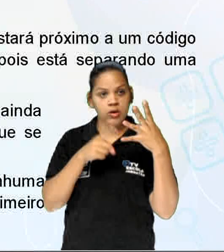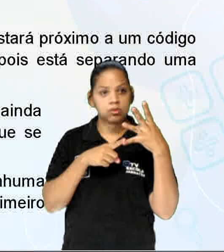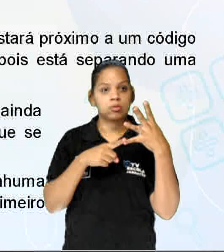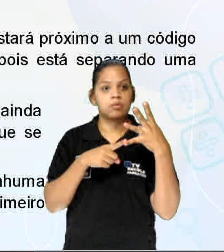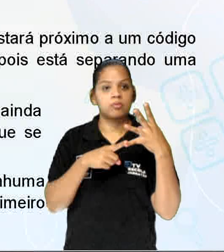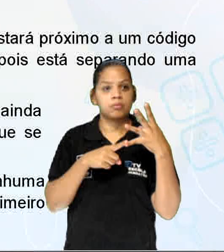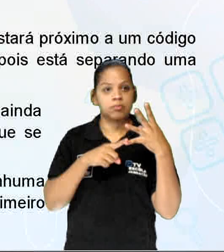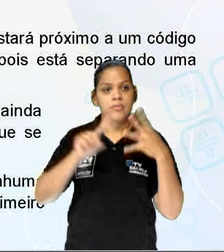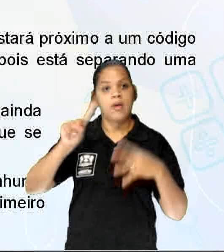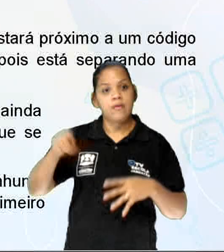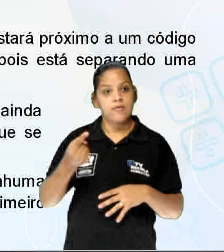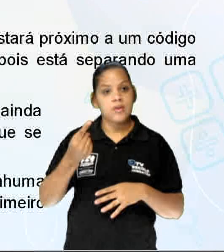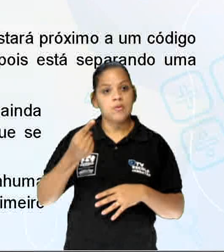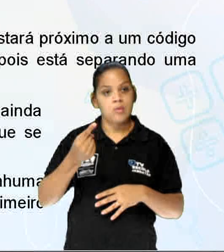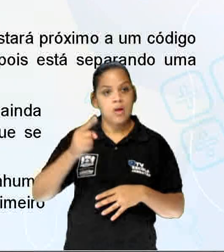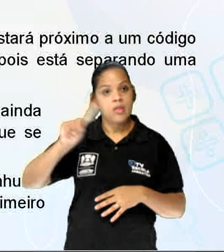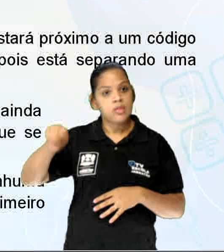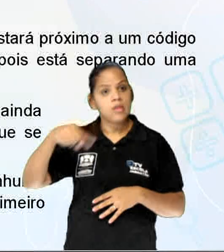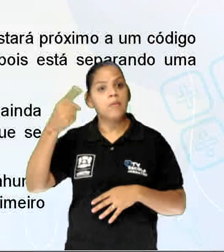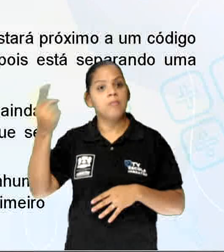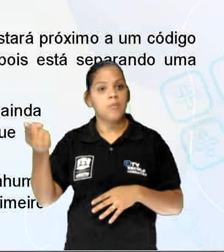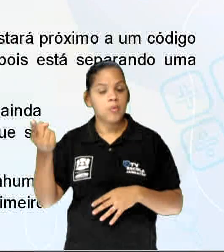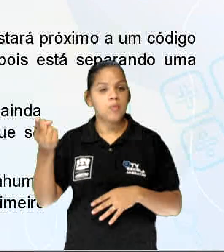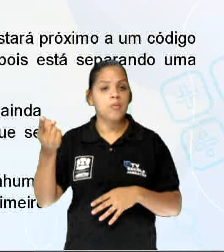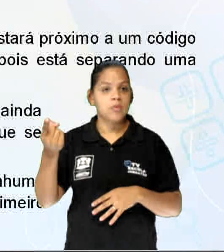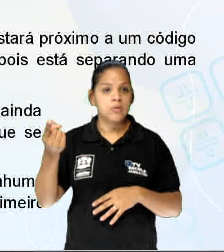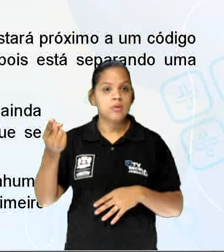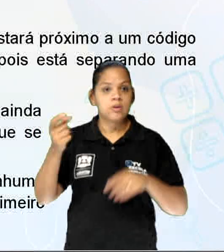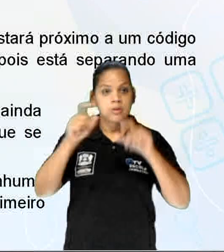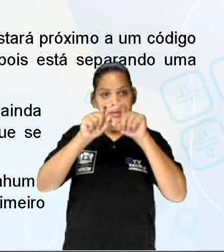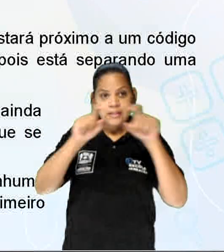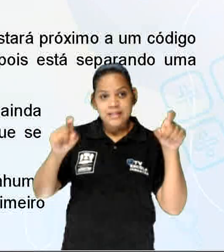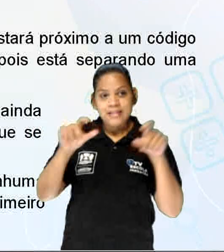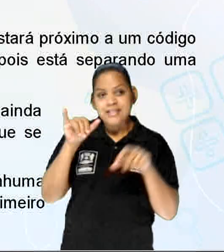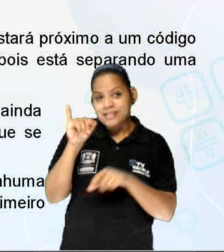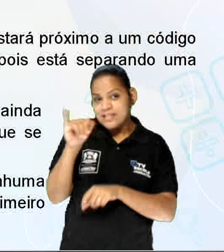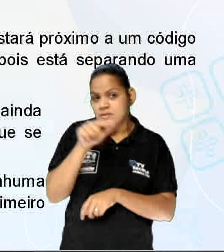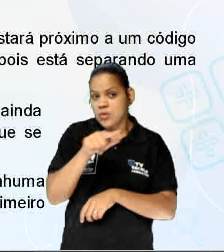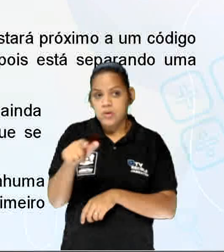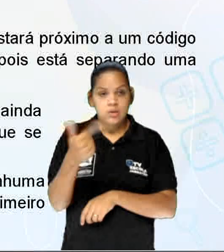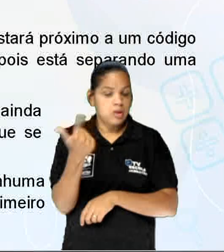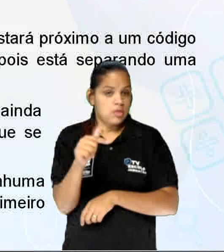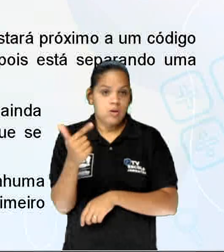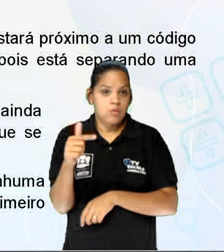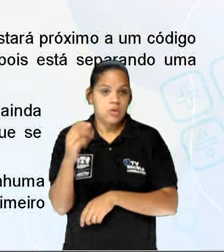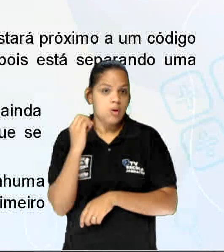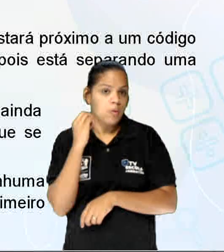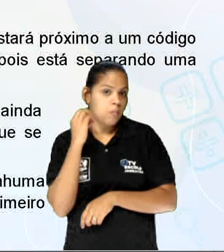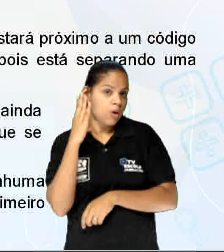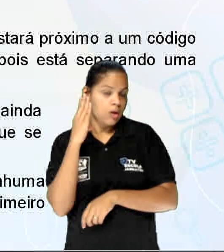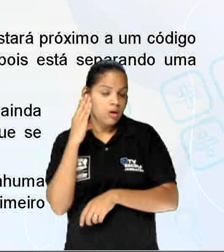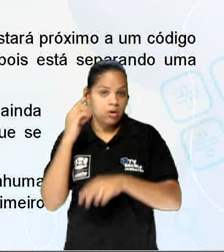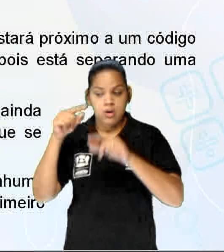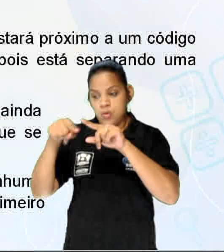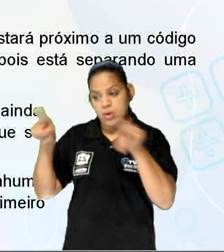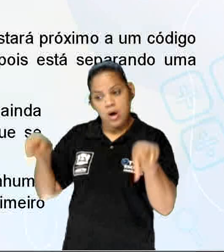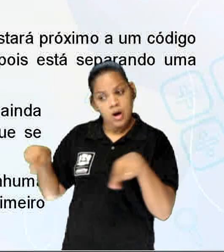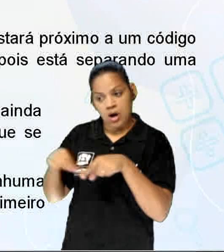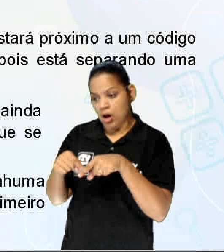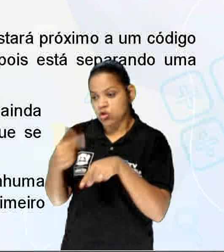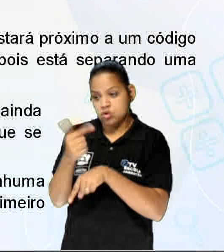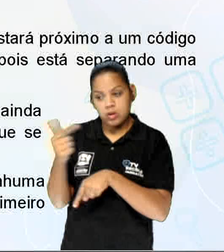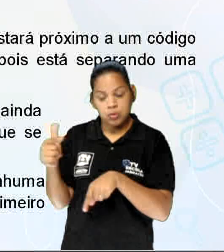vírgula depois de: se você não tem mais o aparelho e nem a caixa,